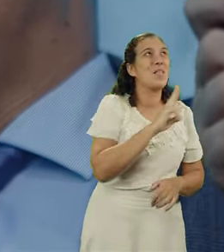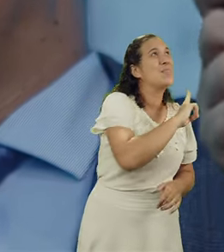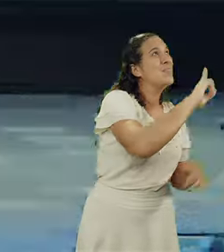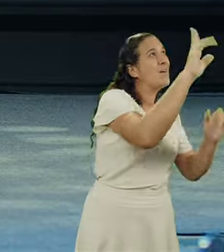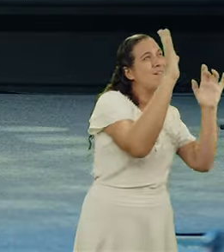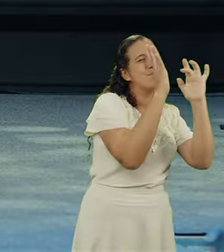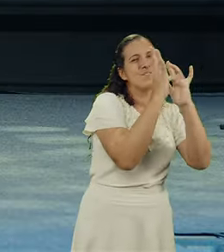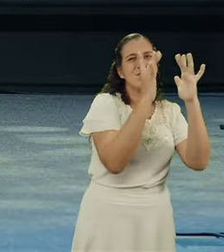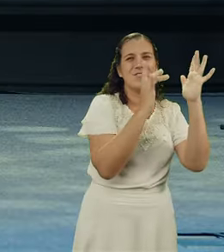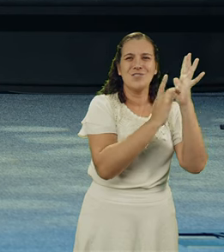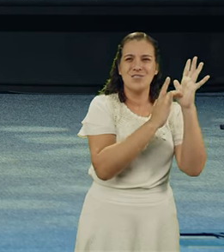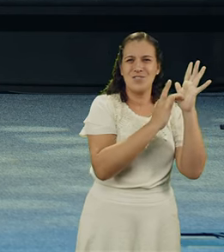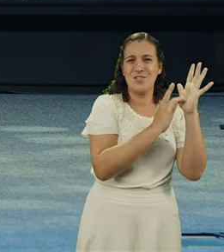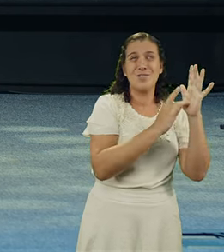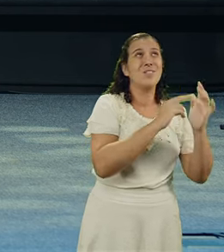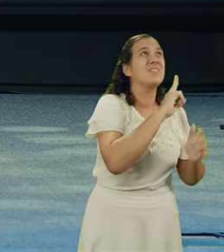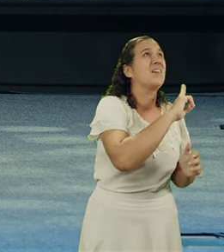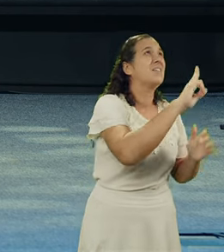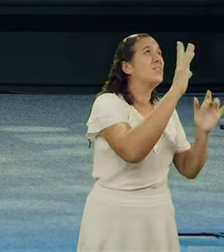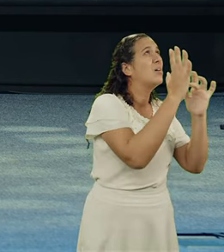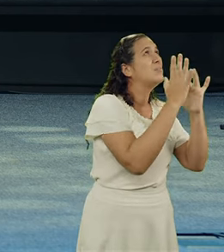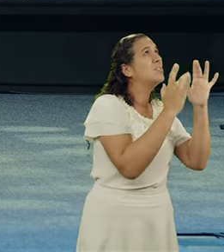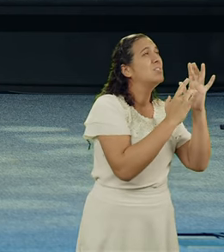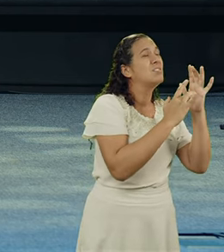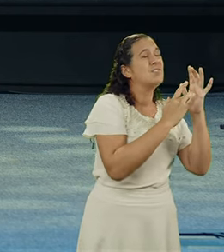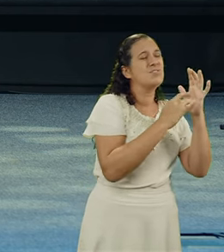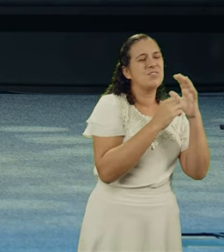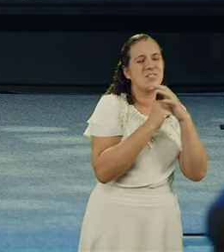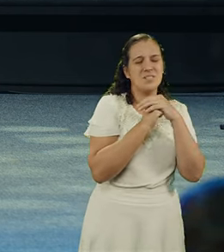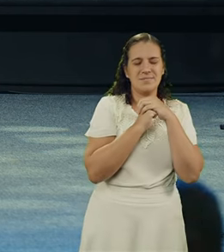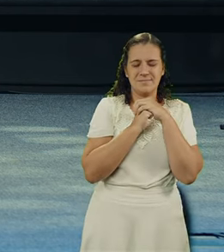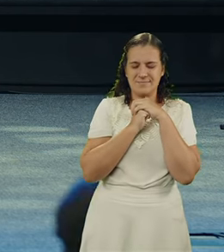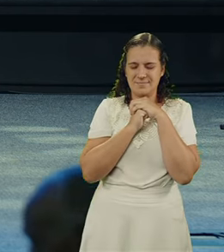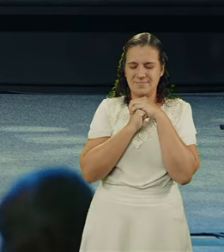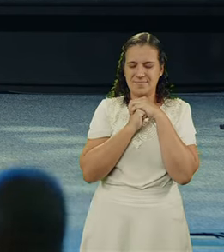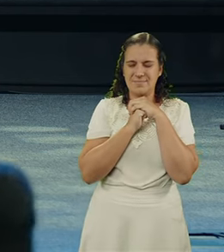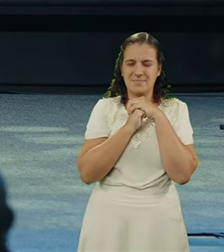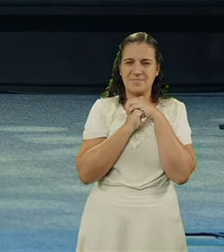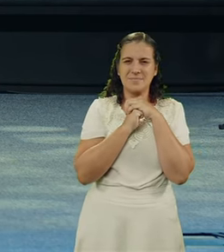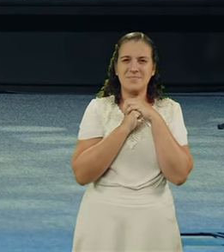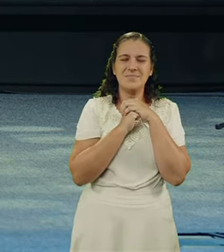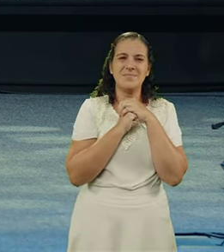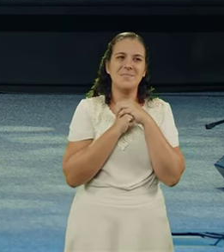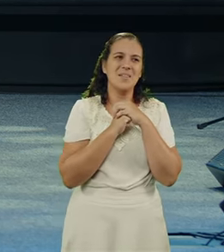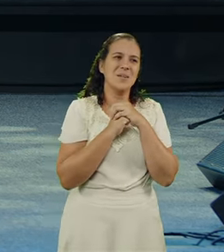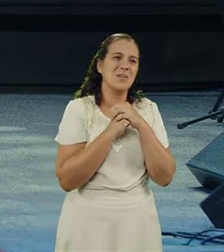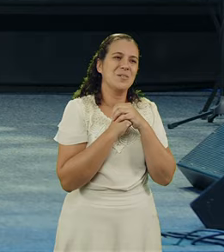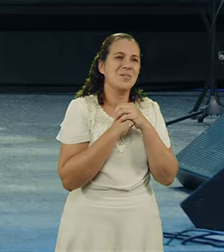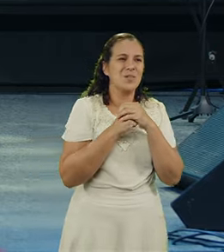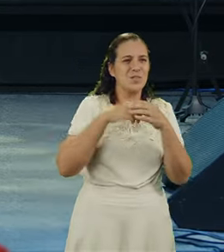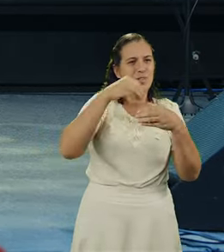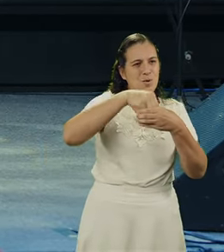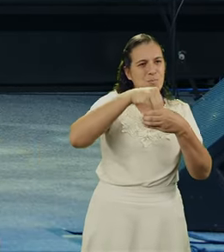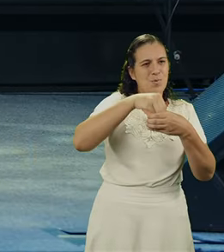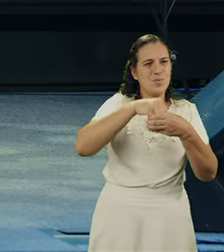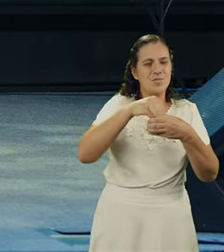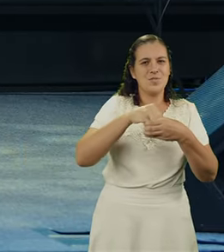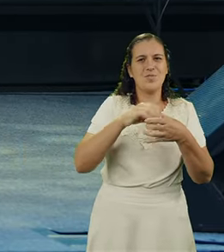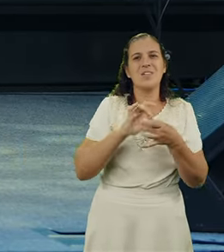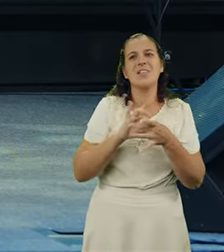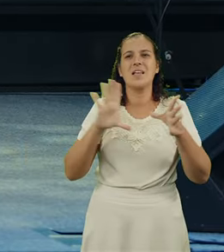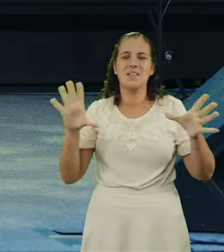Cristo, em nome de Jesus, amém. Pode ir depositando na salva, deposite na